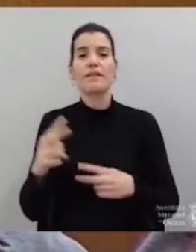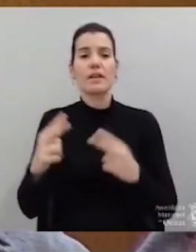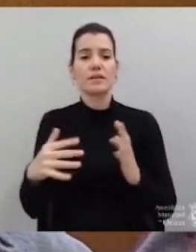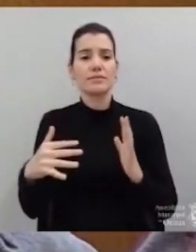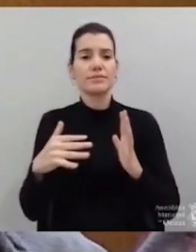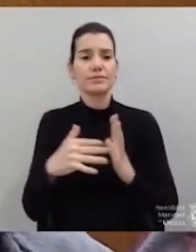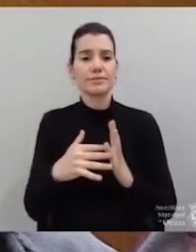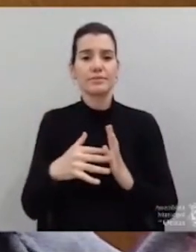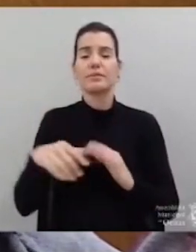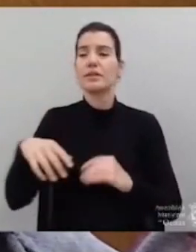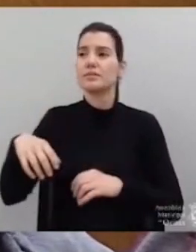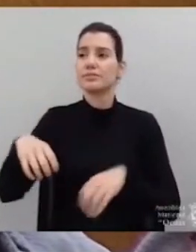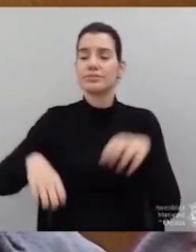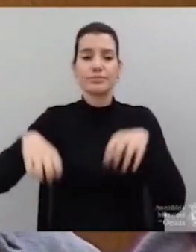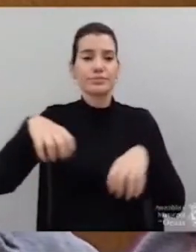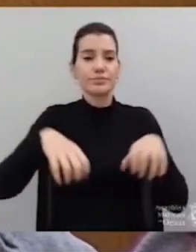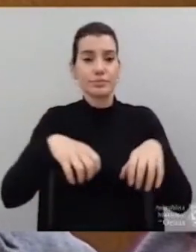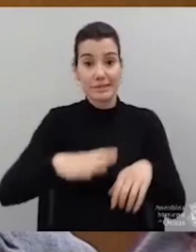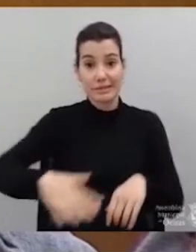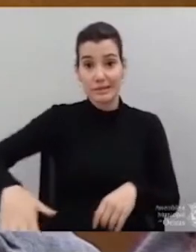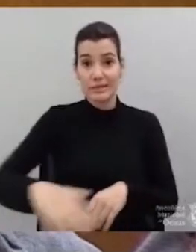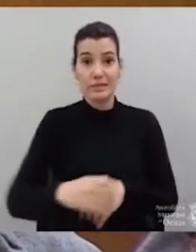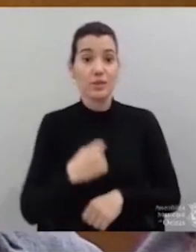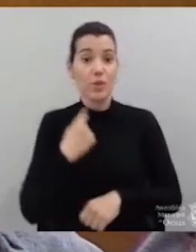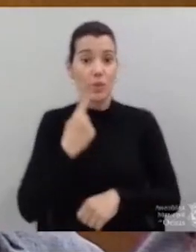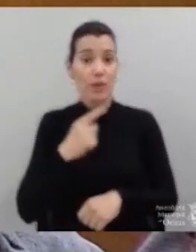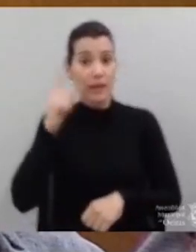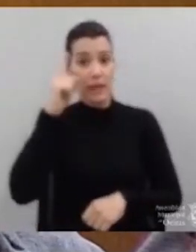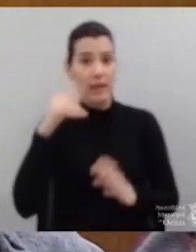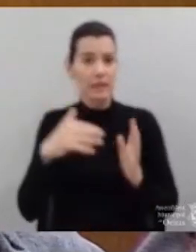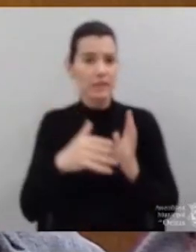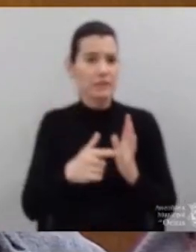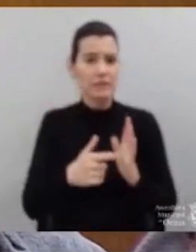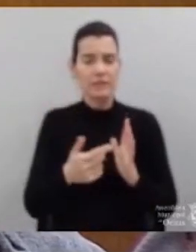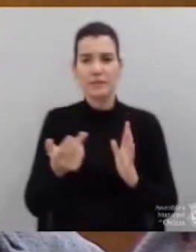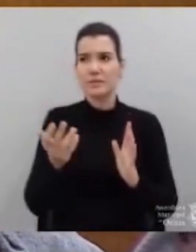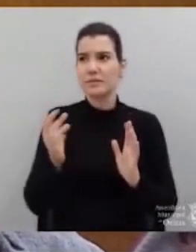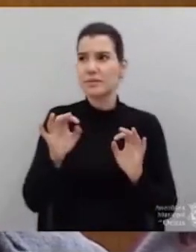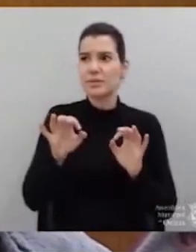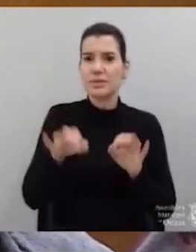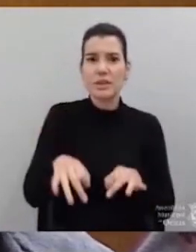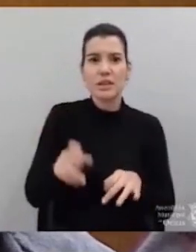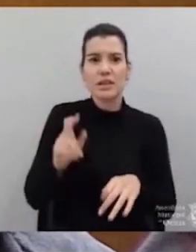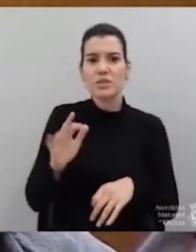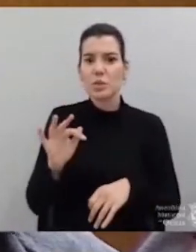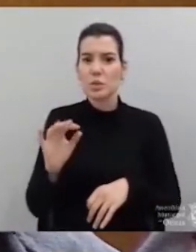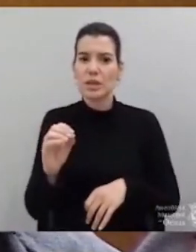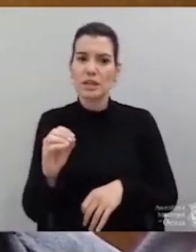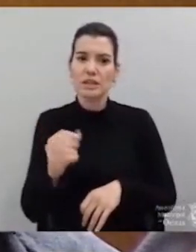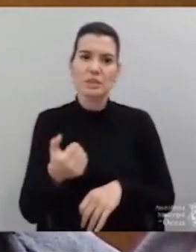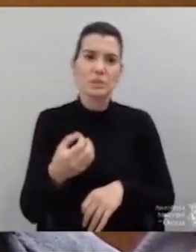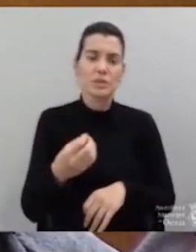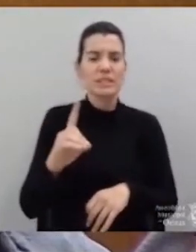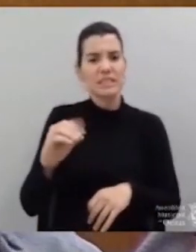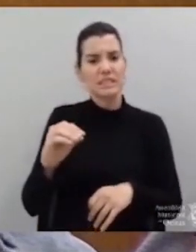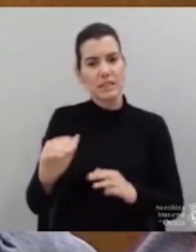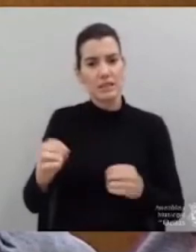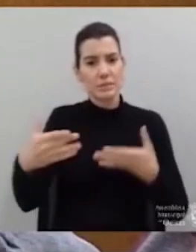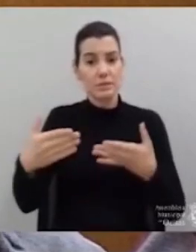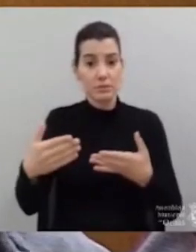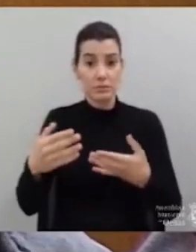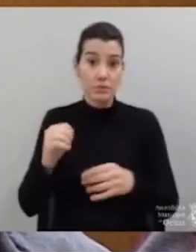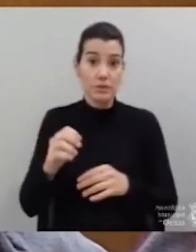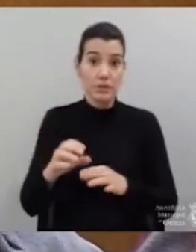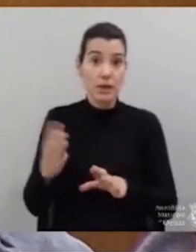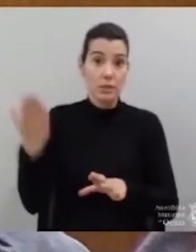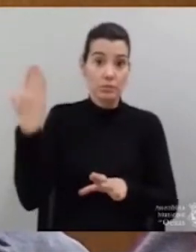o cadastro existente no Concelho de Oeiras data de finais dos anos 40, anos 50, início dos anos 60, por aí, do século passado, e